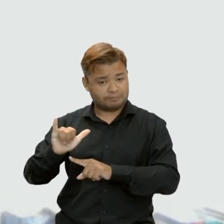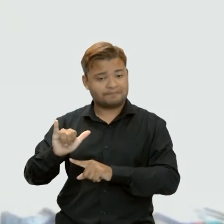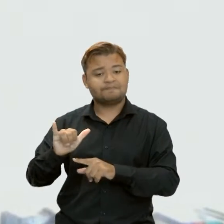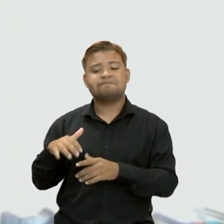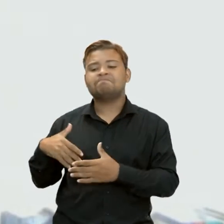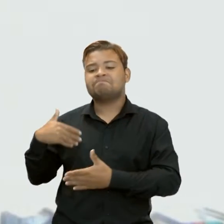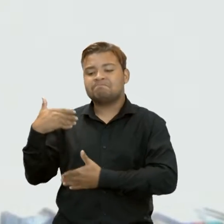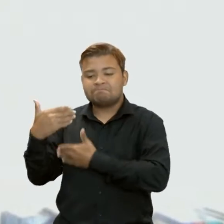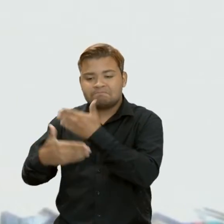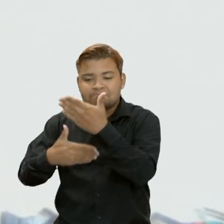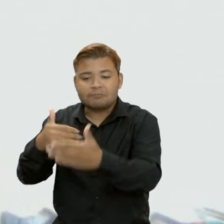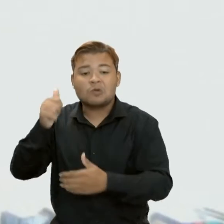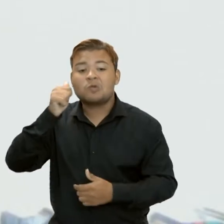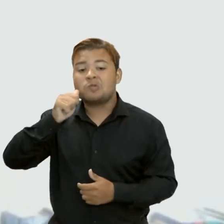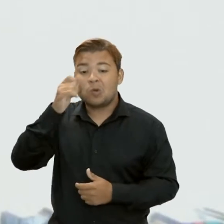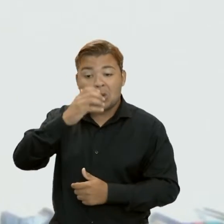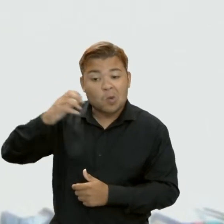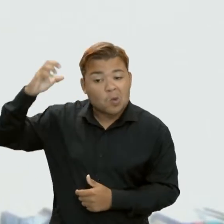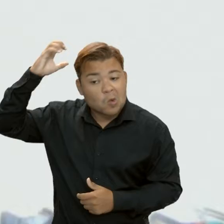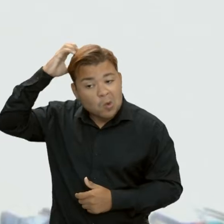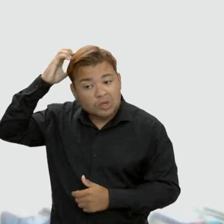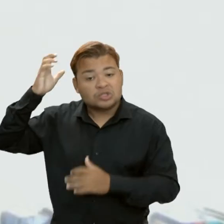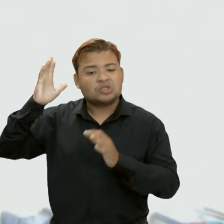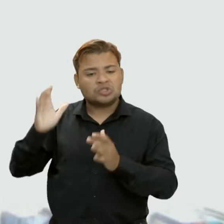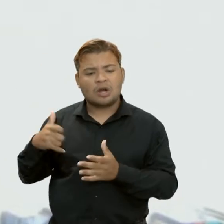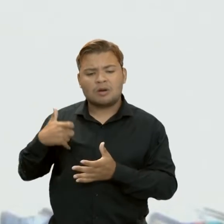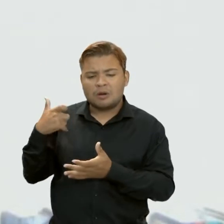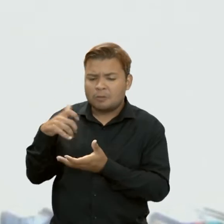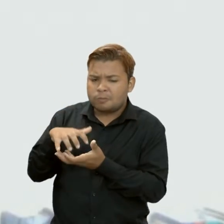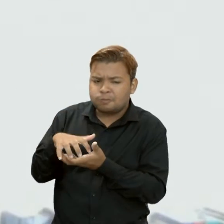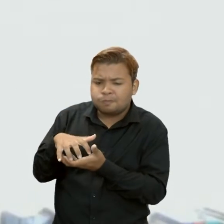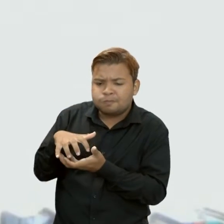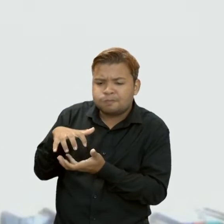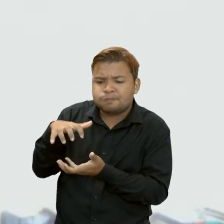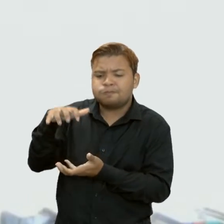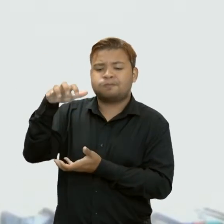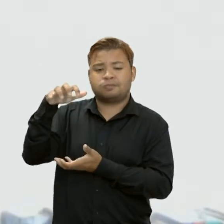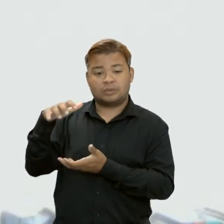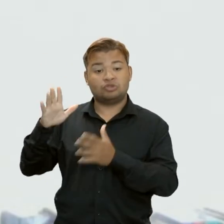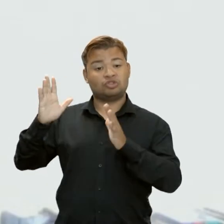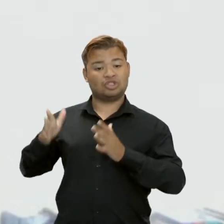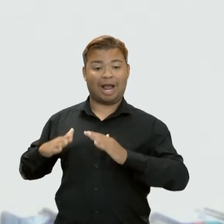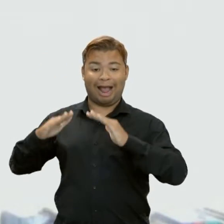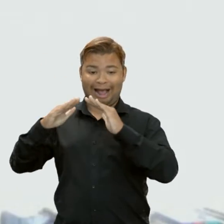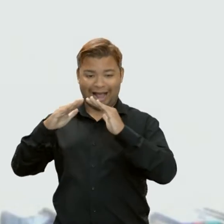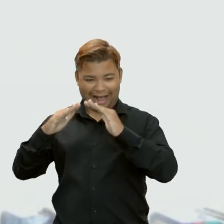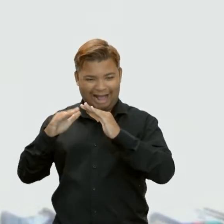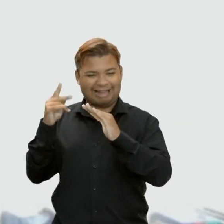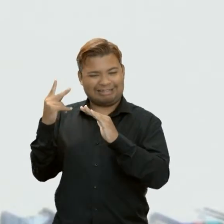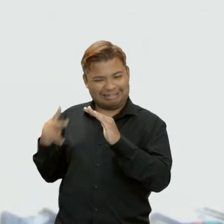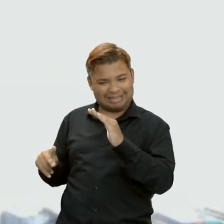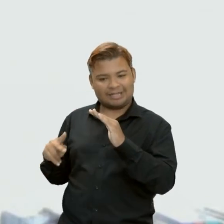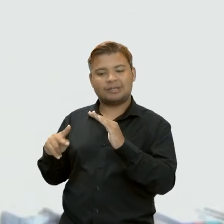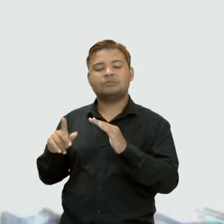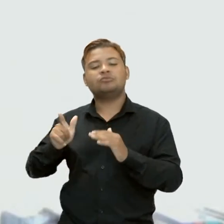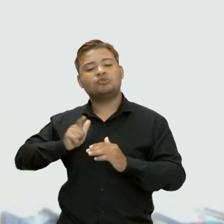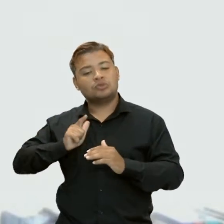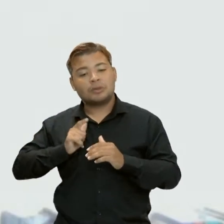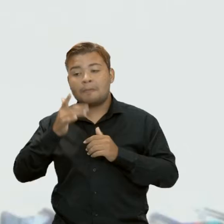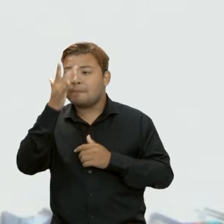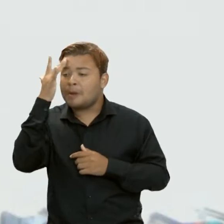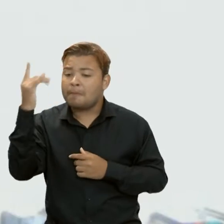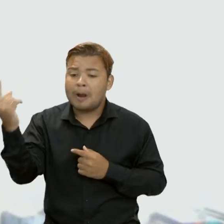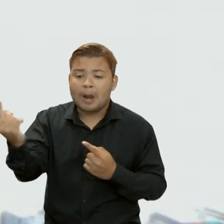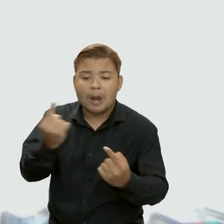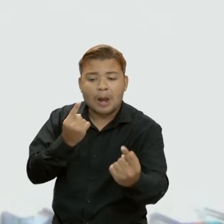já mais idosa, quando ali dentro da casa de Cora ainda, ela recebia com muito carinho as pessoas